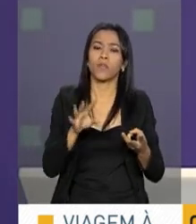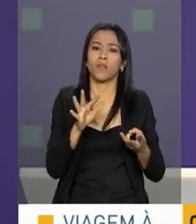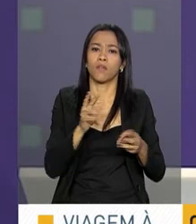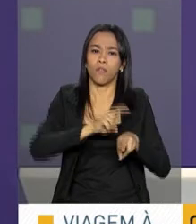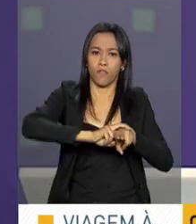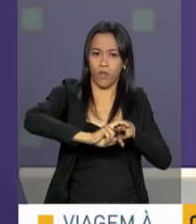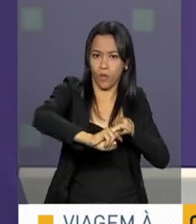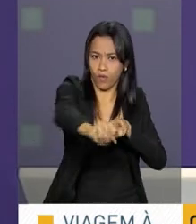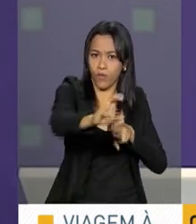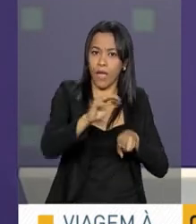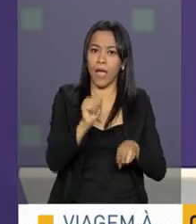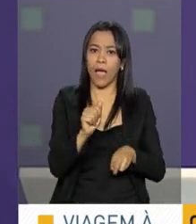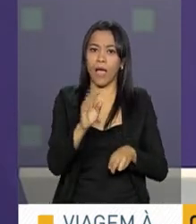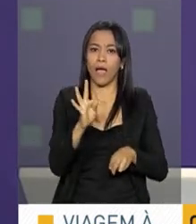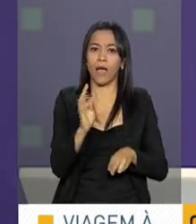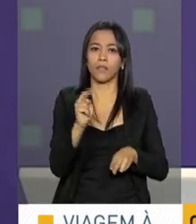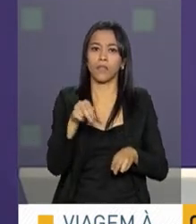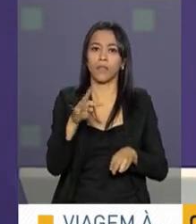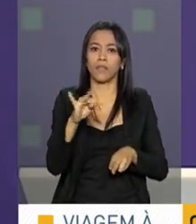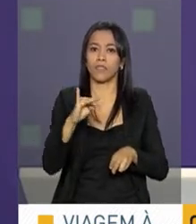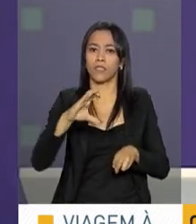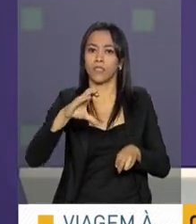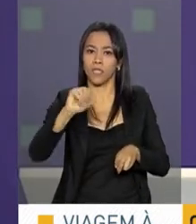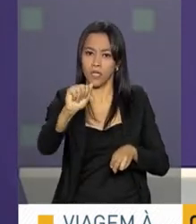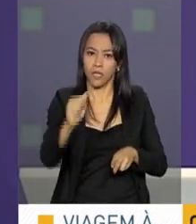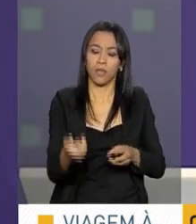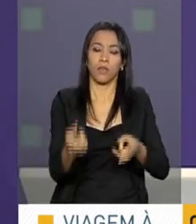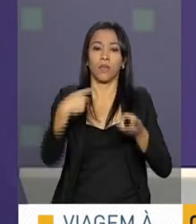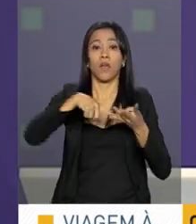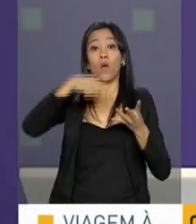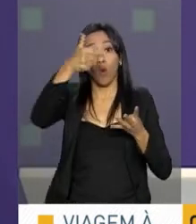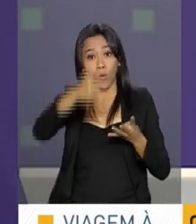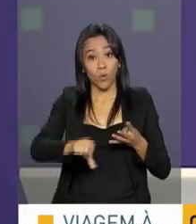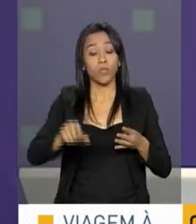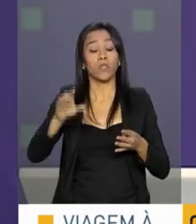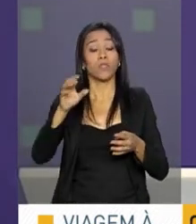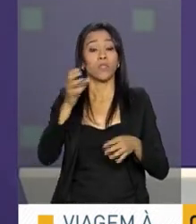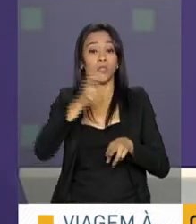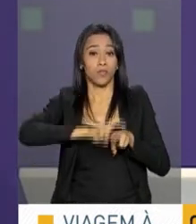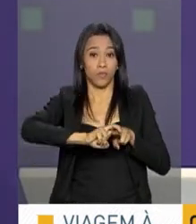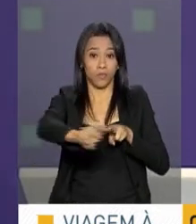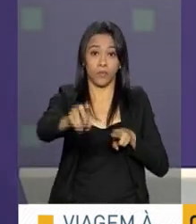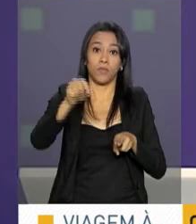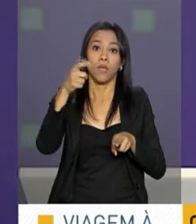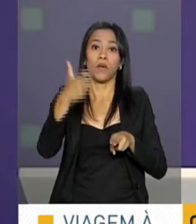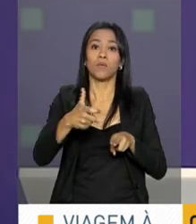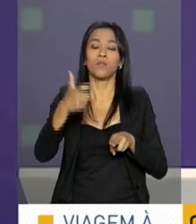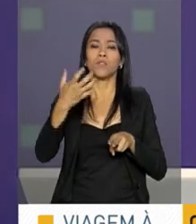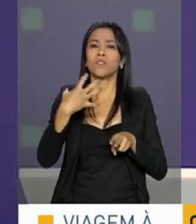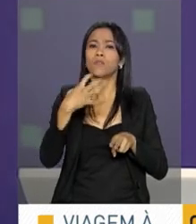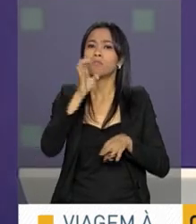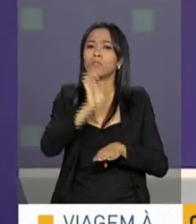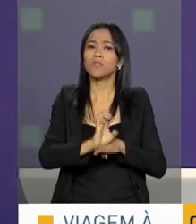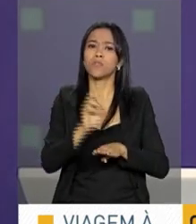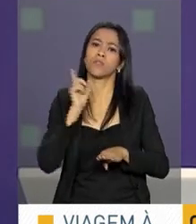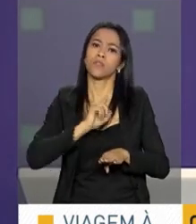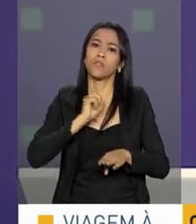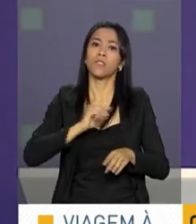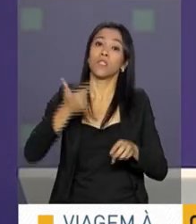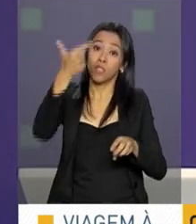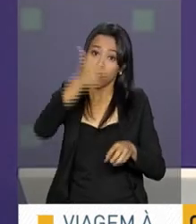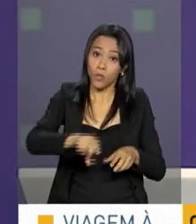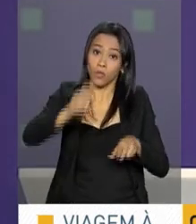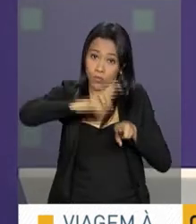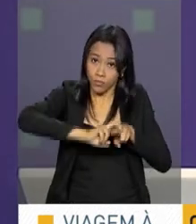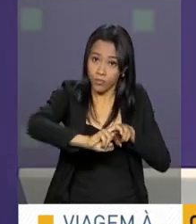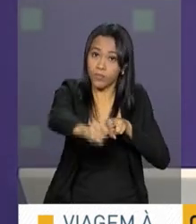FCA, Malha Centro-Oeste, a Estrada de Ferro Vitória Minas e a Estrada de Ferro Carajás. Com isso, o Brasil pretende